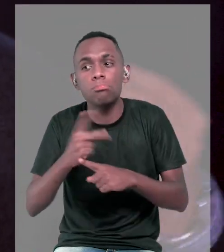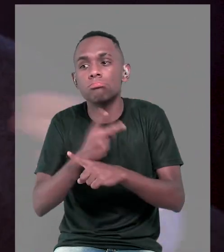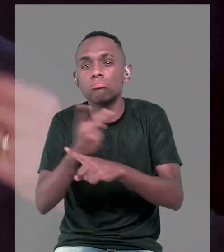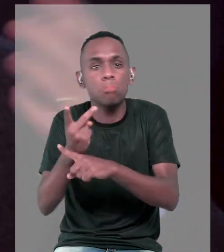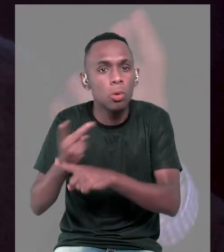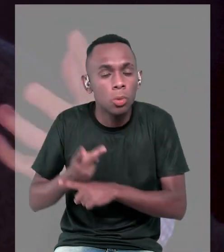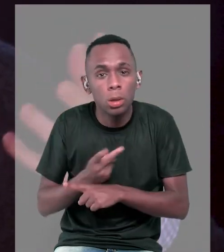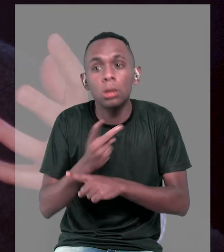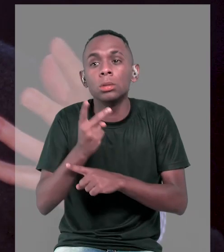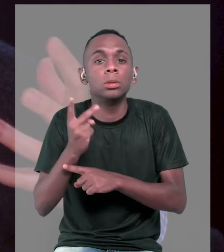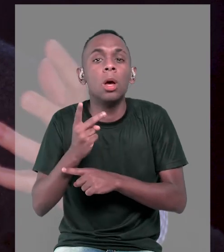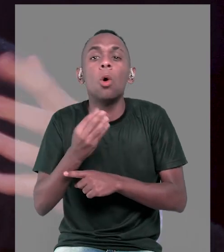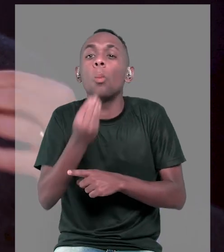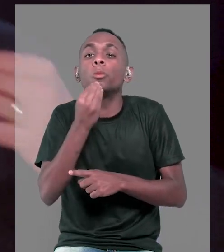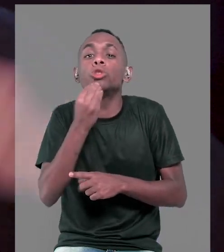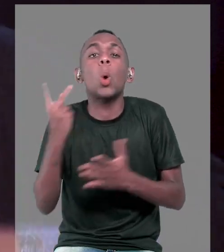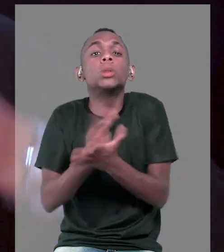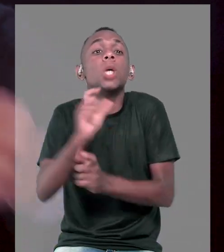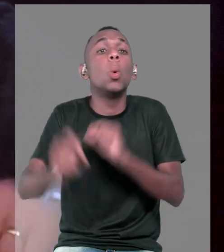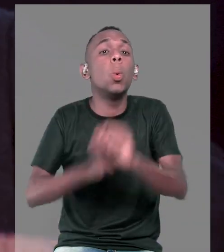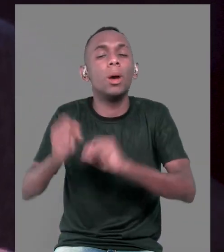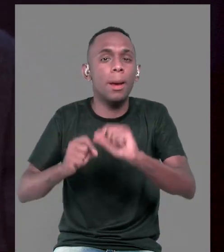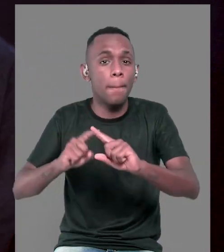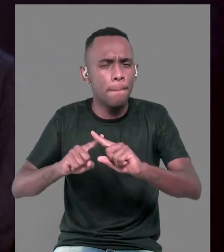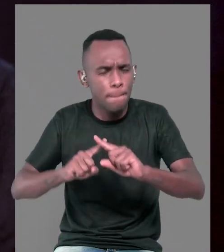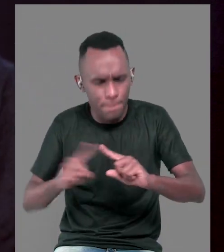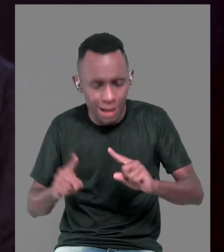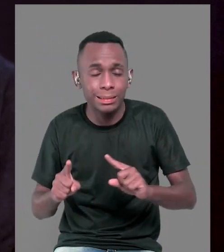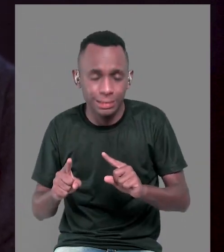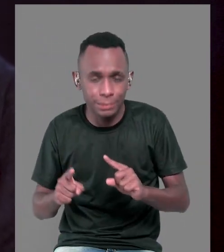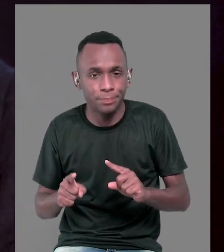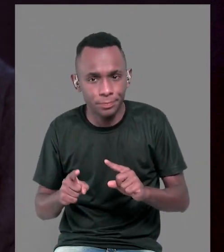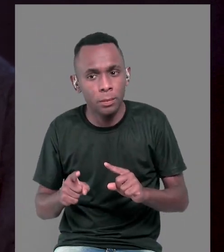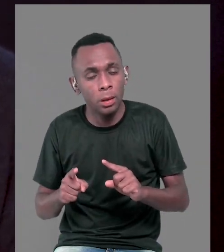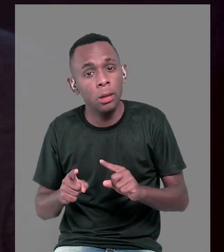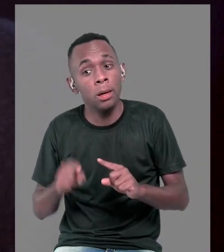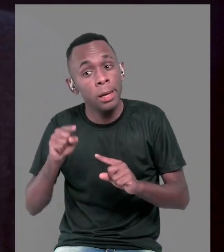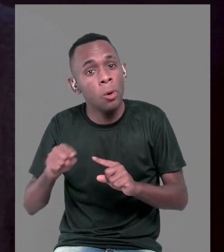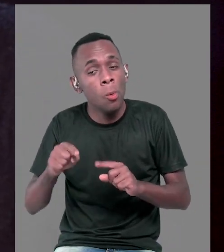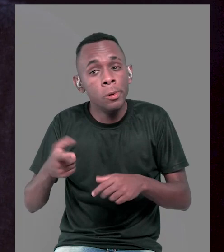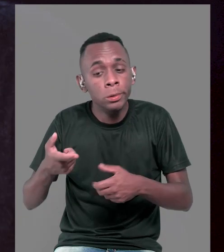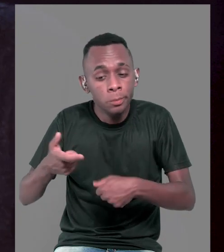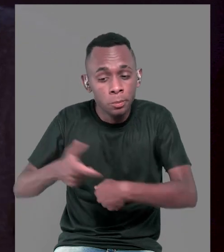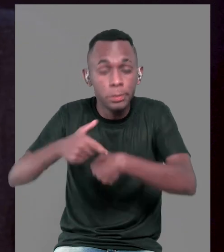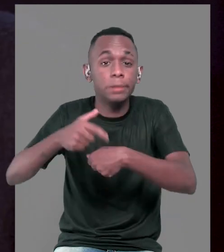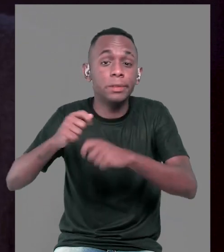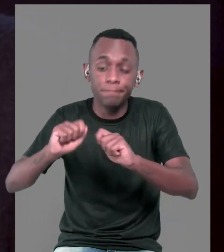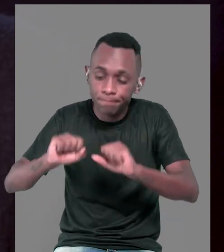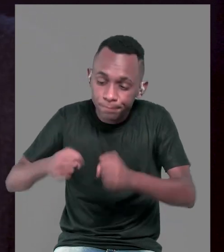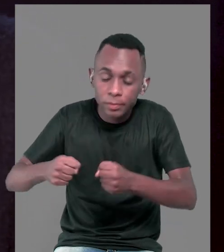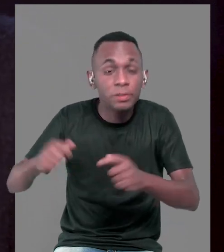as margens de probabilidade, mas num determinado momento ele vai agir como